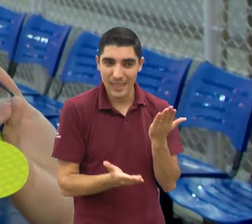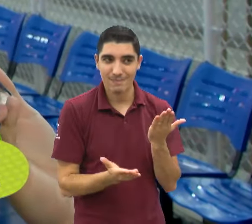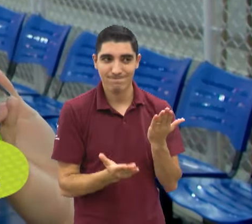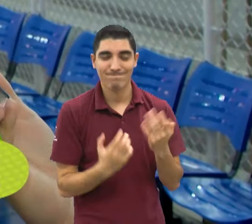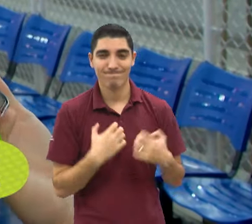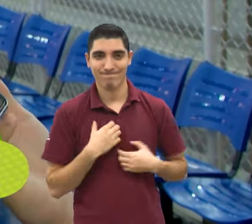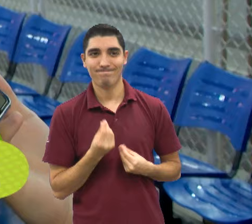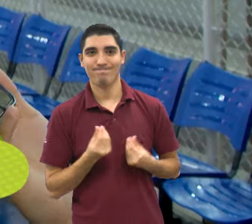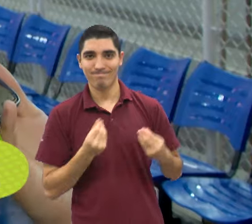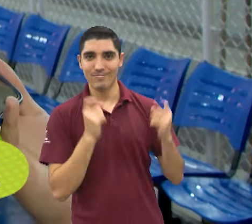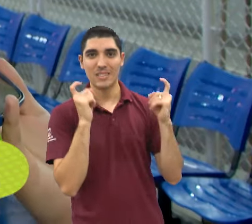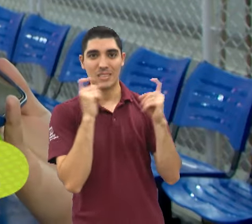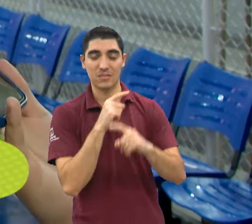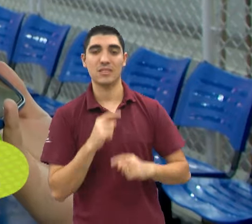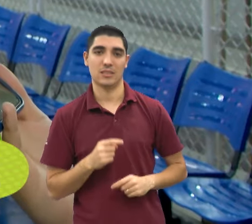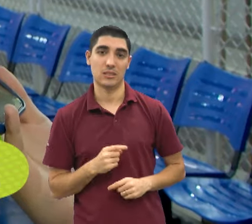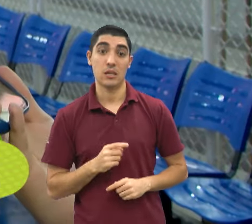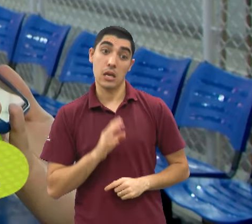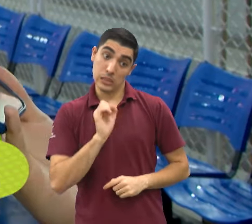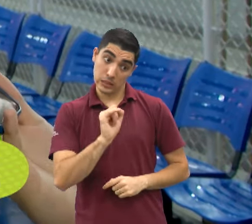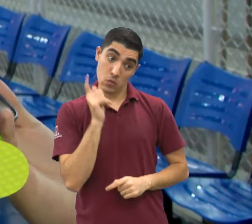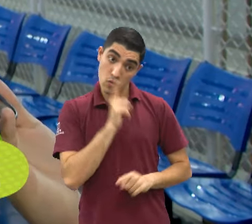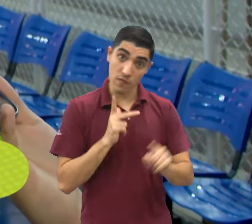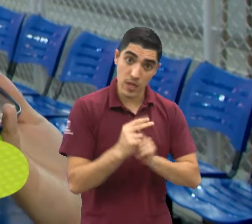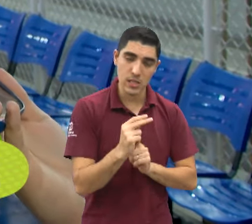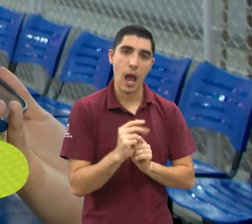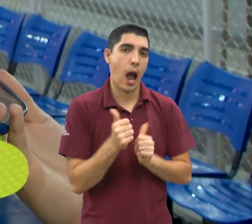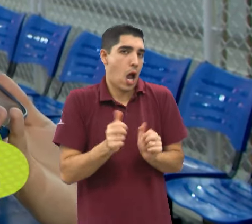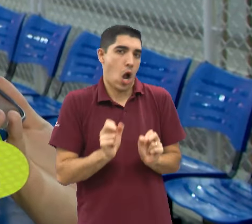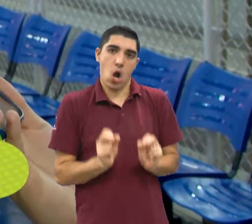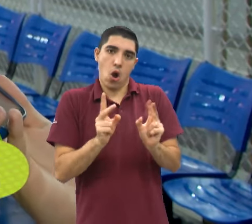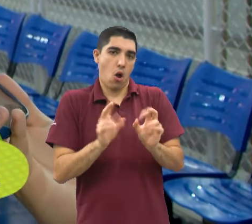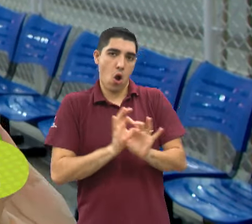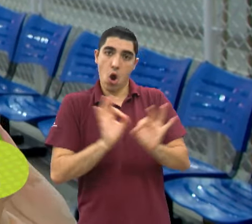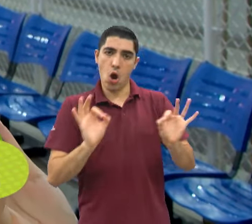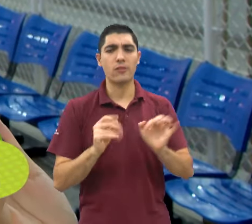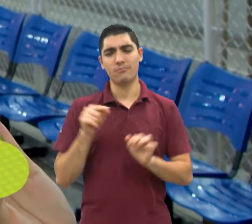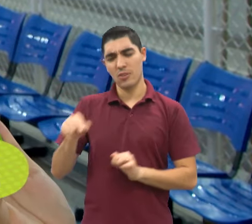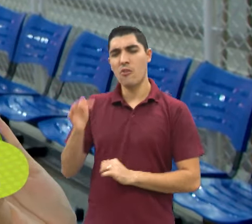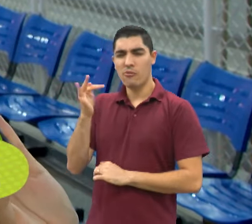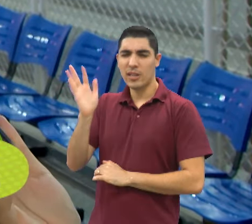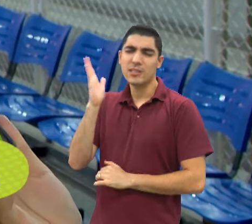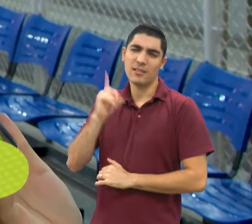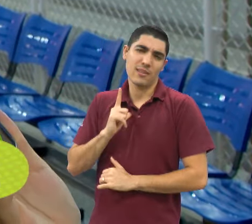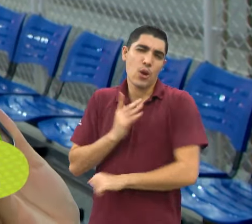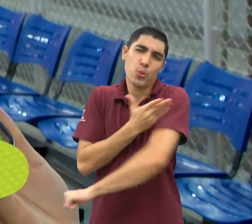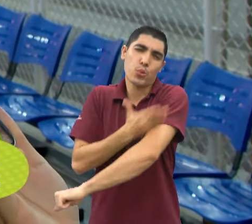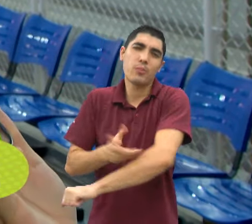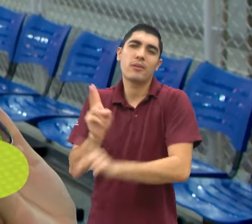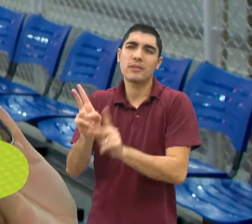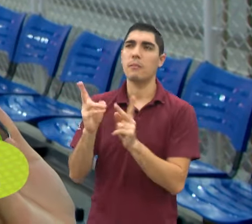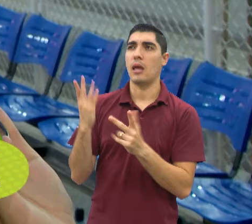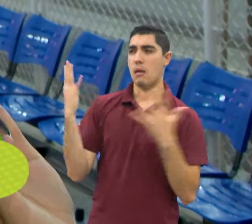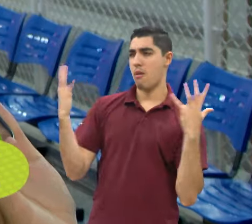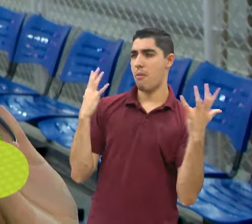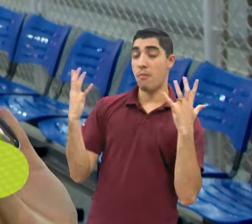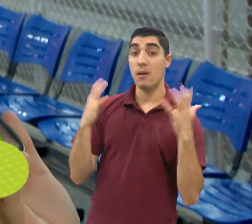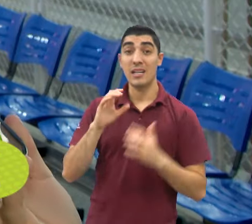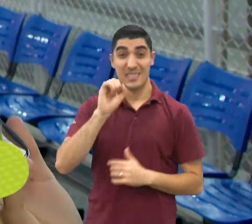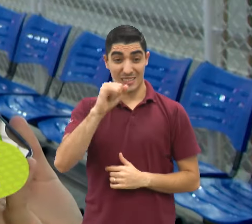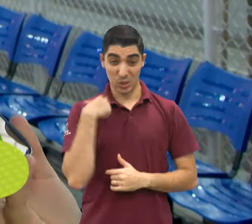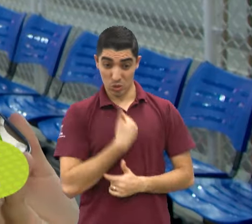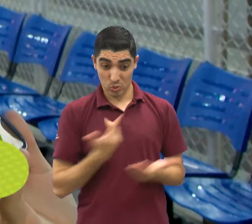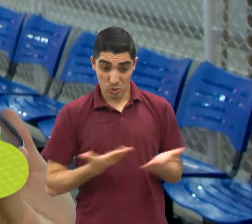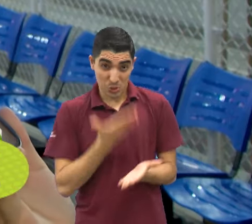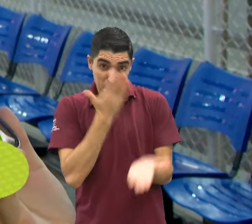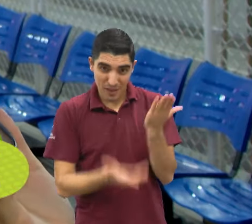gente ganhar, a gente joga pressão para eles, né? Apesar que é um time muito acostumado, porque senão nós vamos ficar muito pressionados. Se a gente não ganha o primeiro jogo